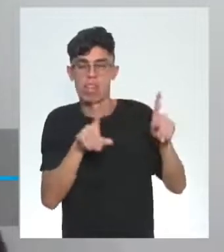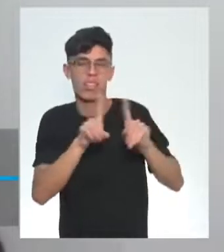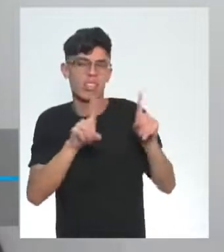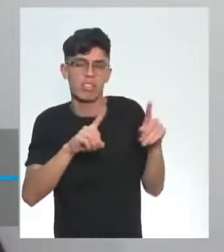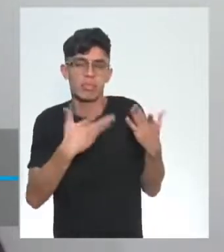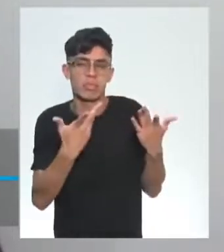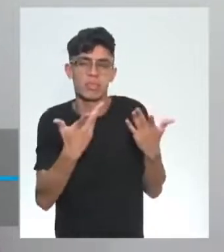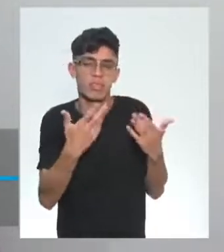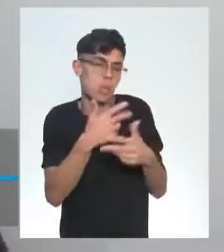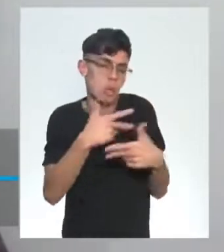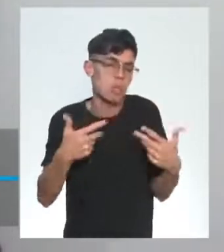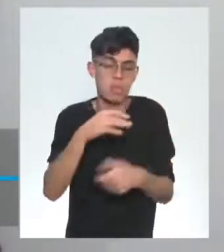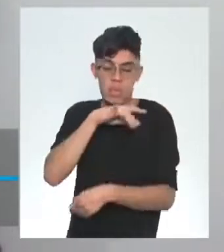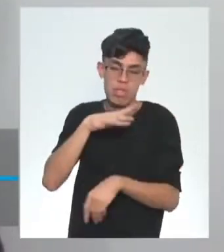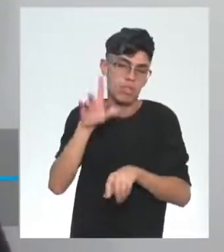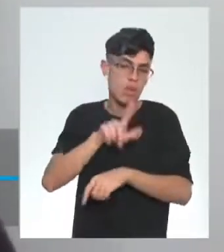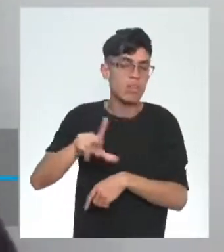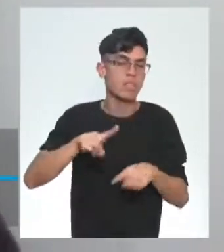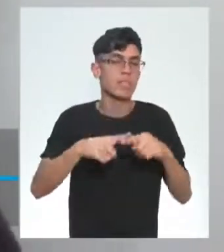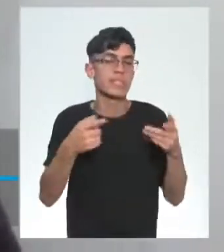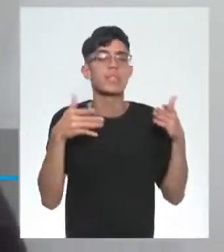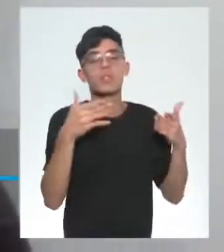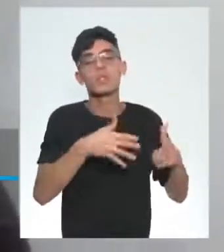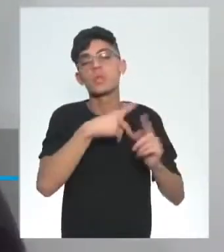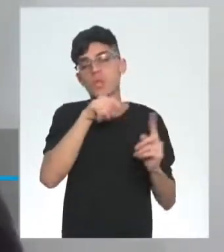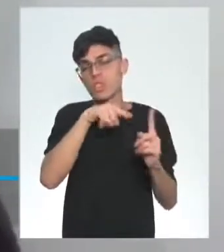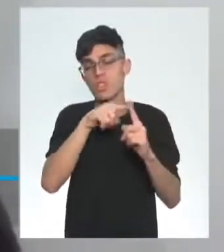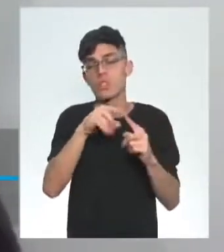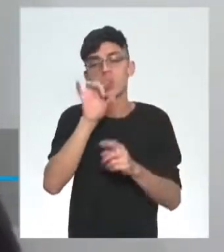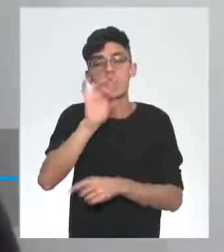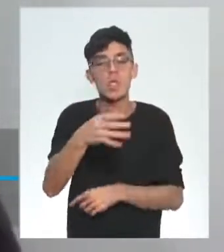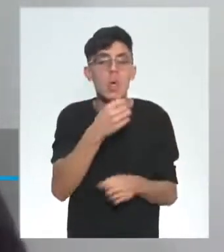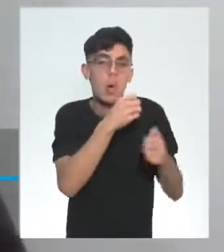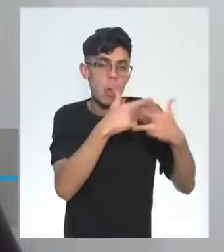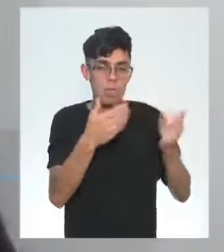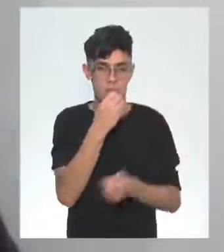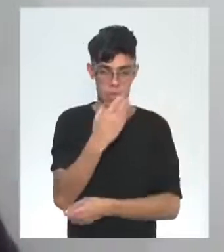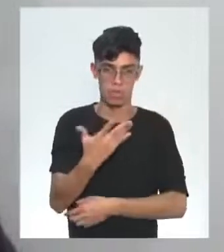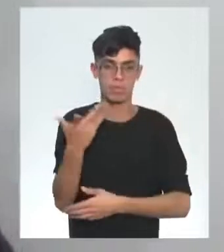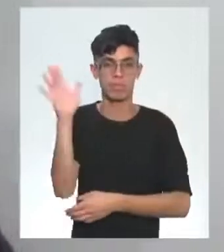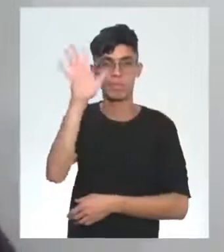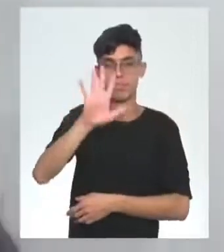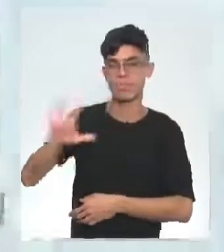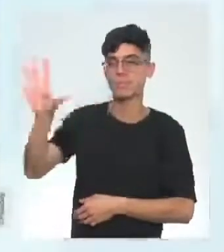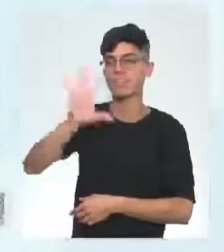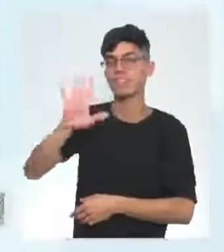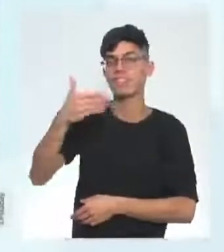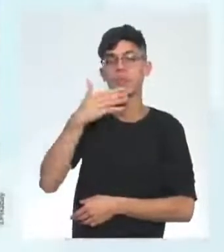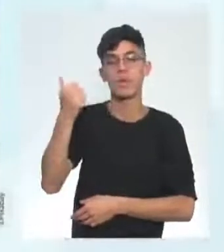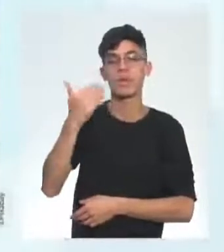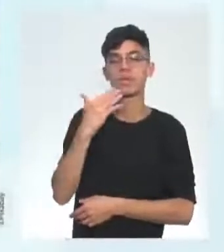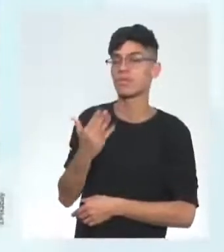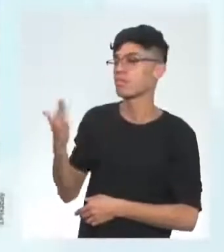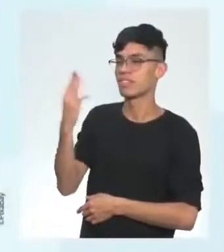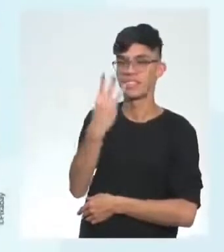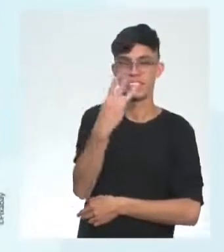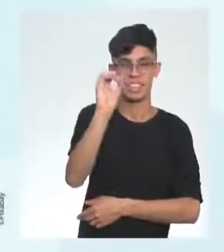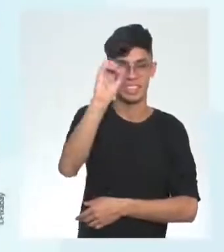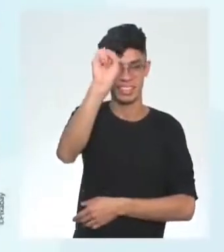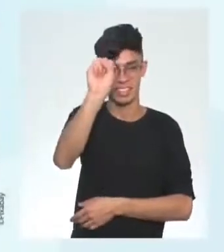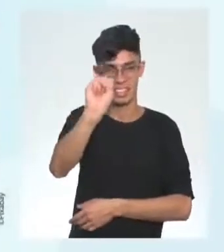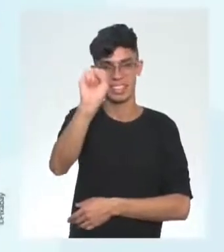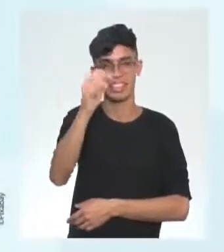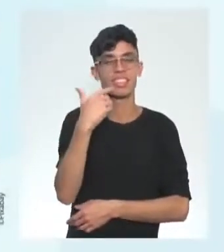relação às coisas ruins, claro, mas vamos falar de coisas boas. Por exemplo, na tela, o slide 5 está aí. O que há de melhor nesta cidade? 30